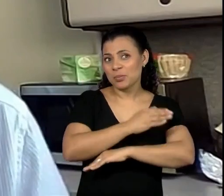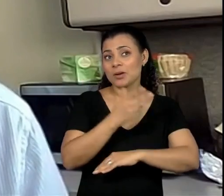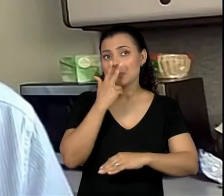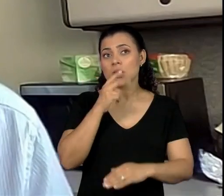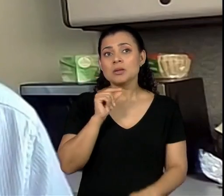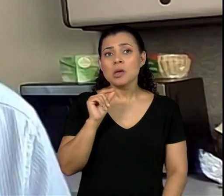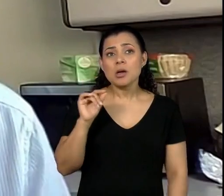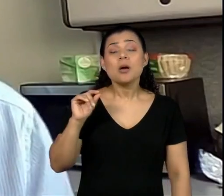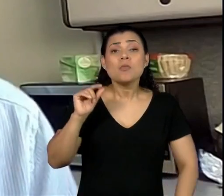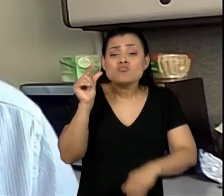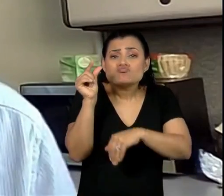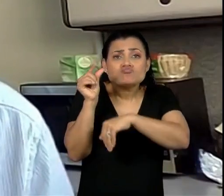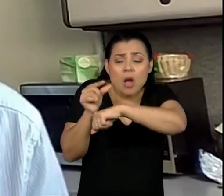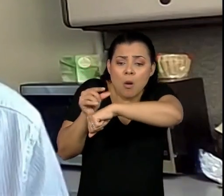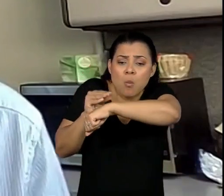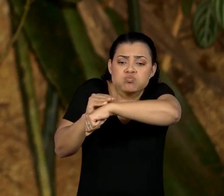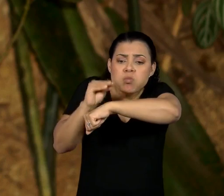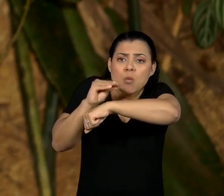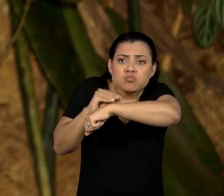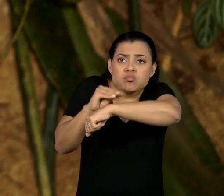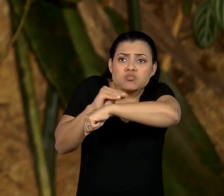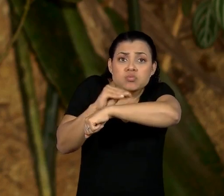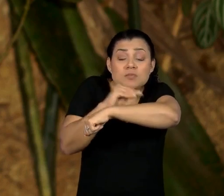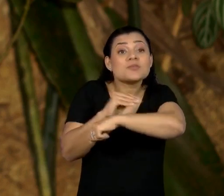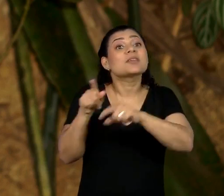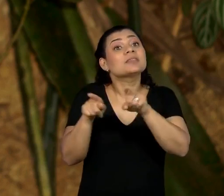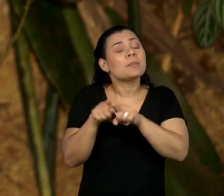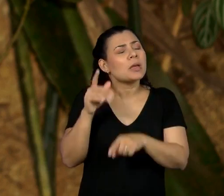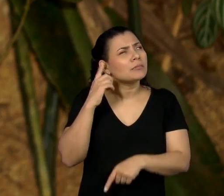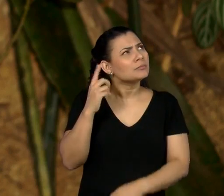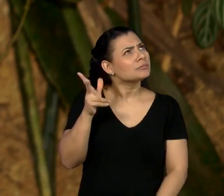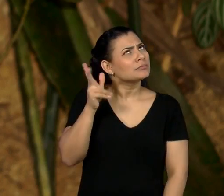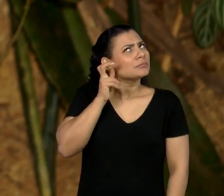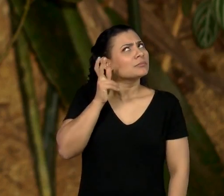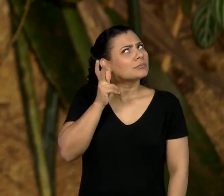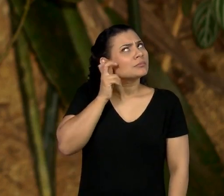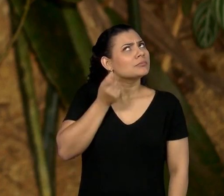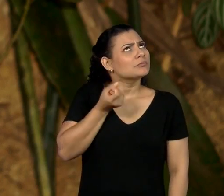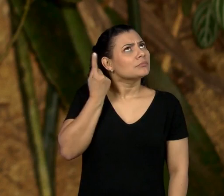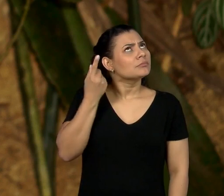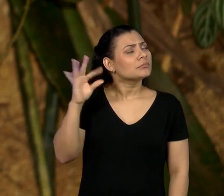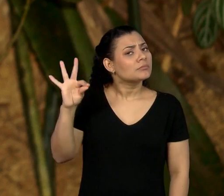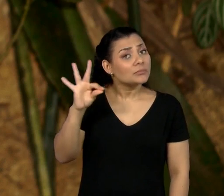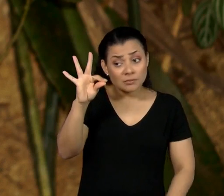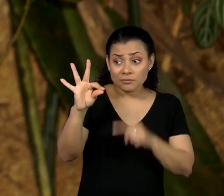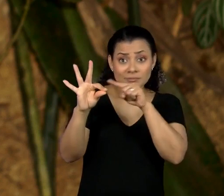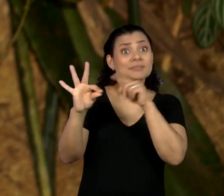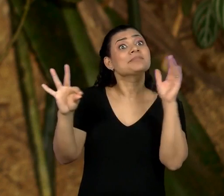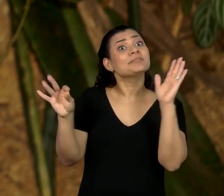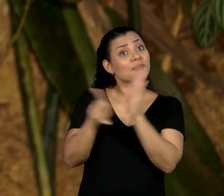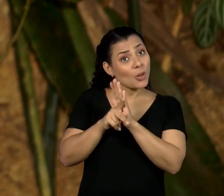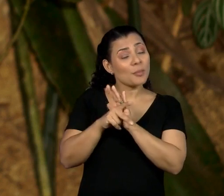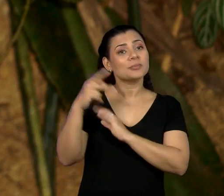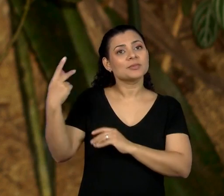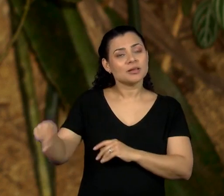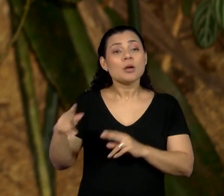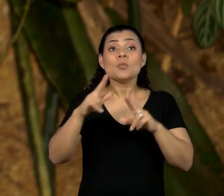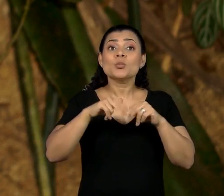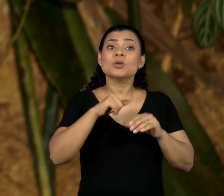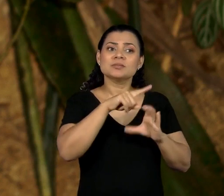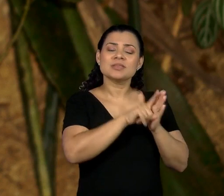alguns sapinhos pequenos, que tem uma vocalização um pouco de alta frequência. O Ruski, mesmo nos anos 50, já escreveu